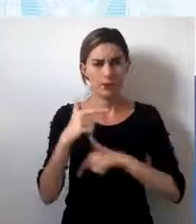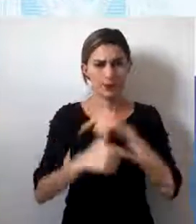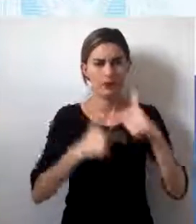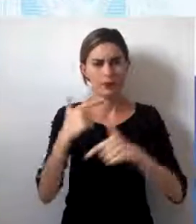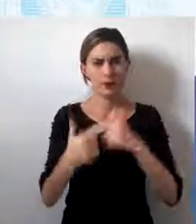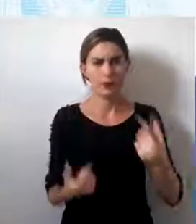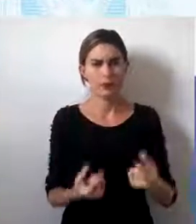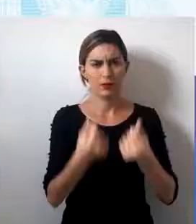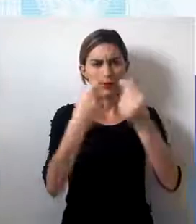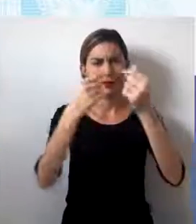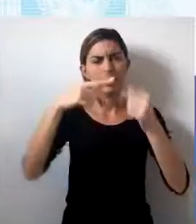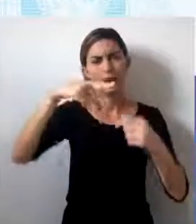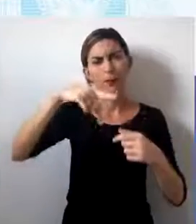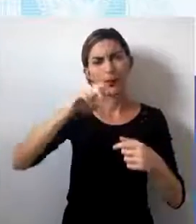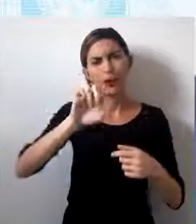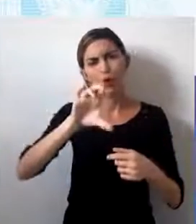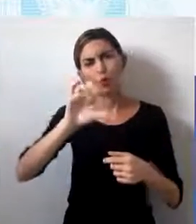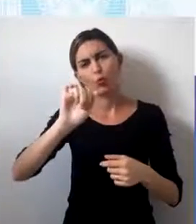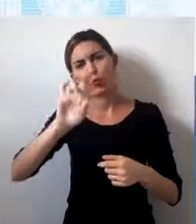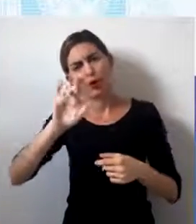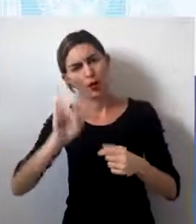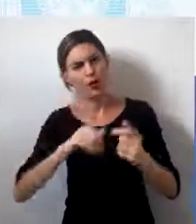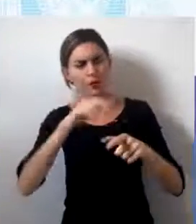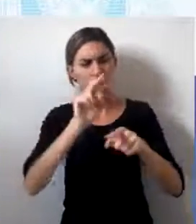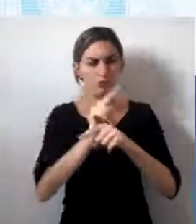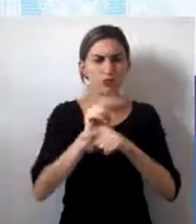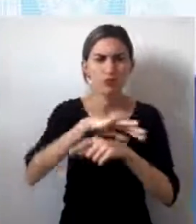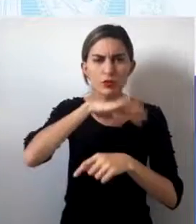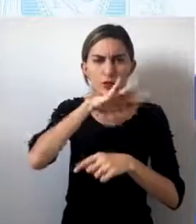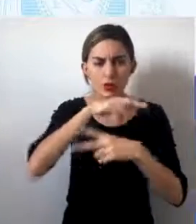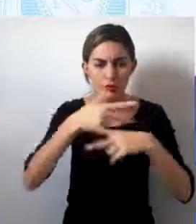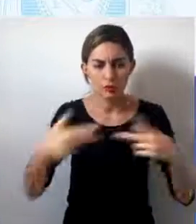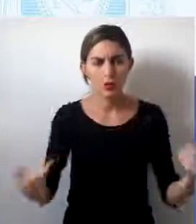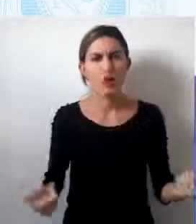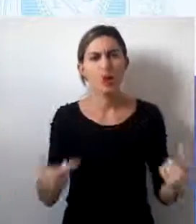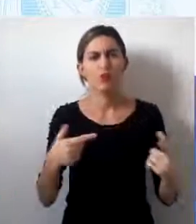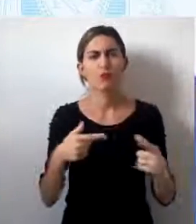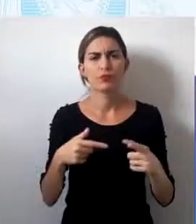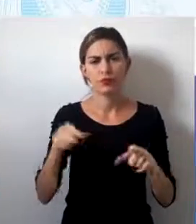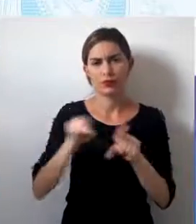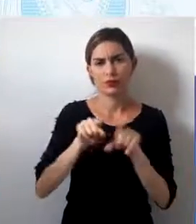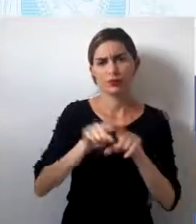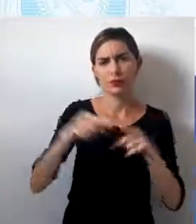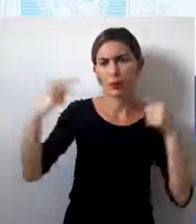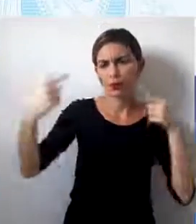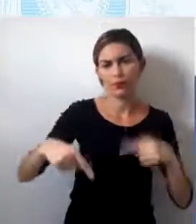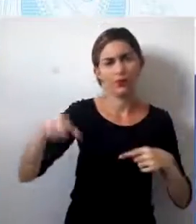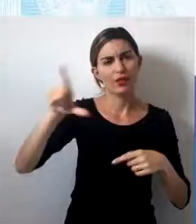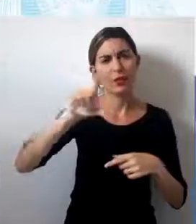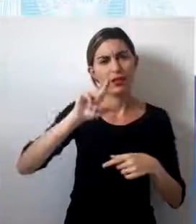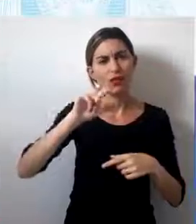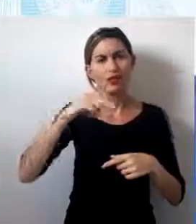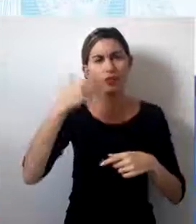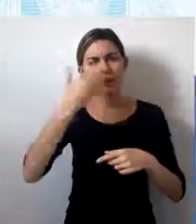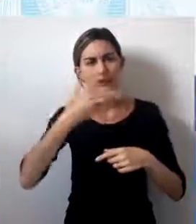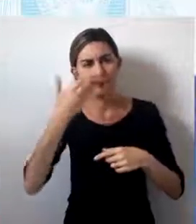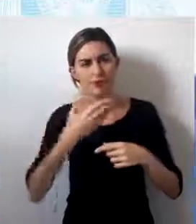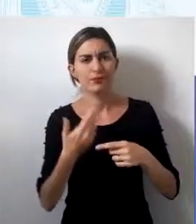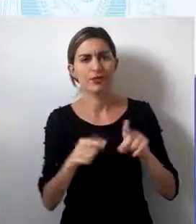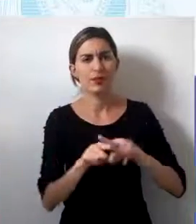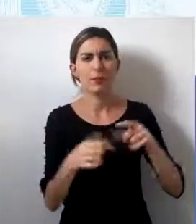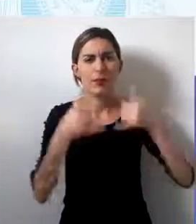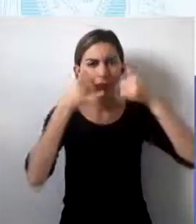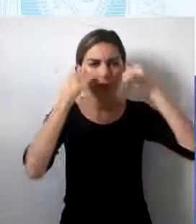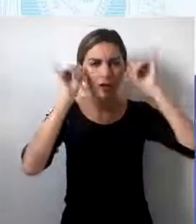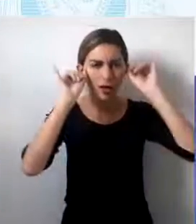atividade econômica da pecuária no interior, ela chegava a afrontar a produção canavieira no litoral. Com a proibição da criação